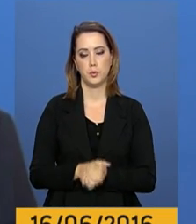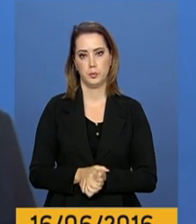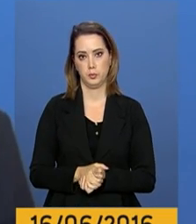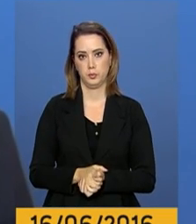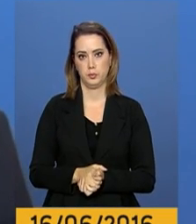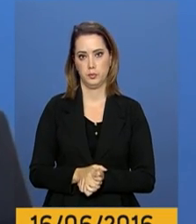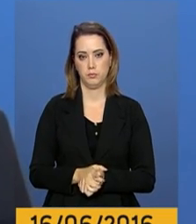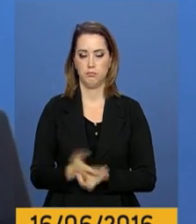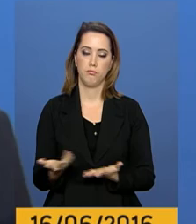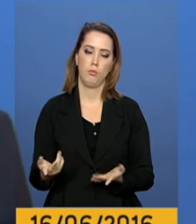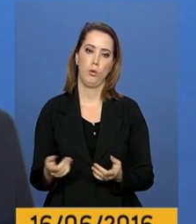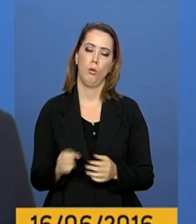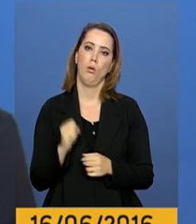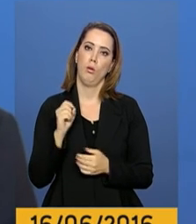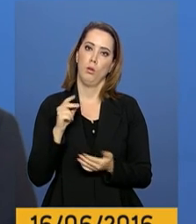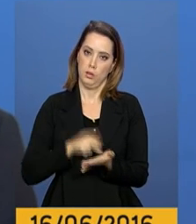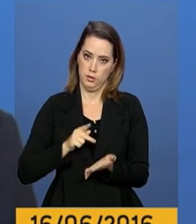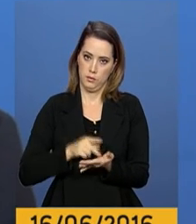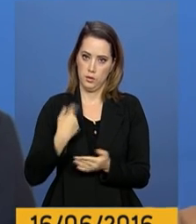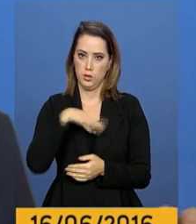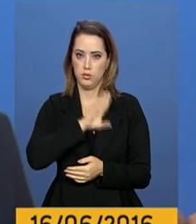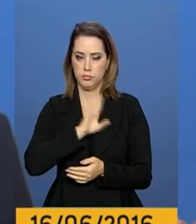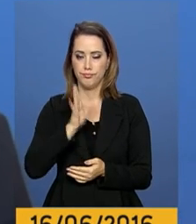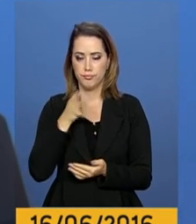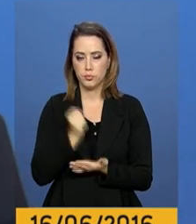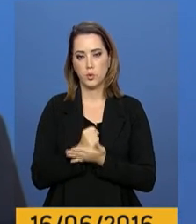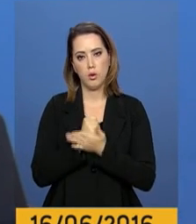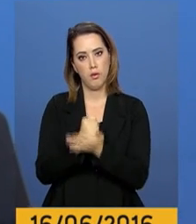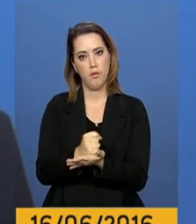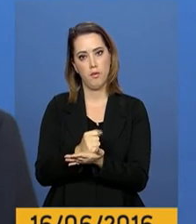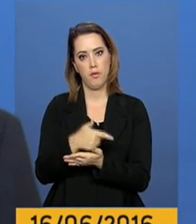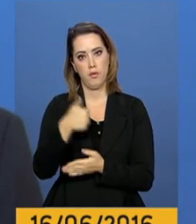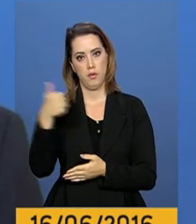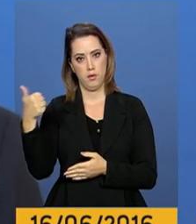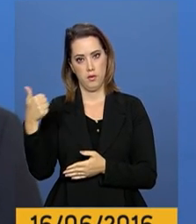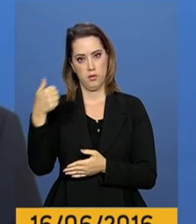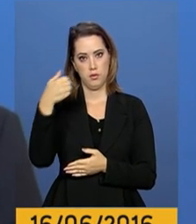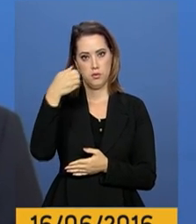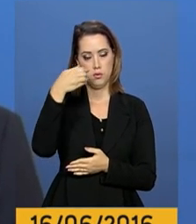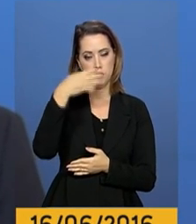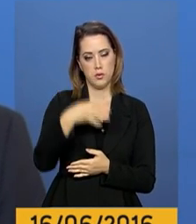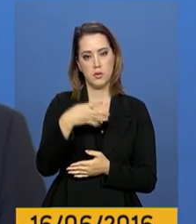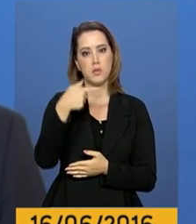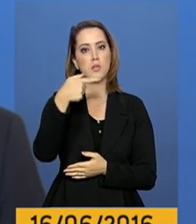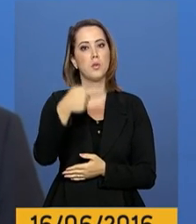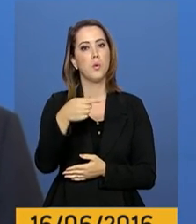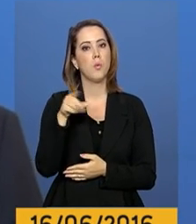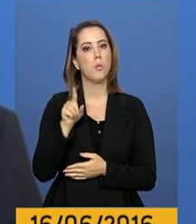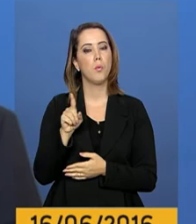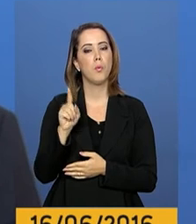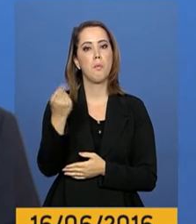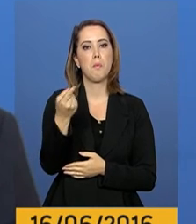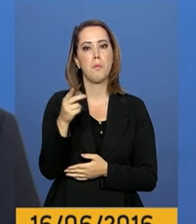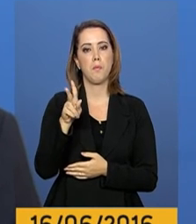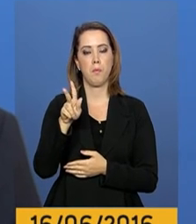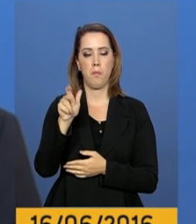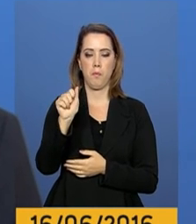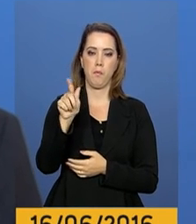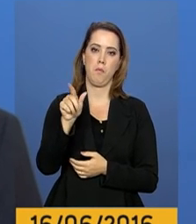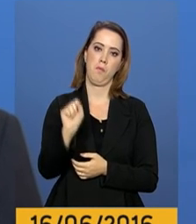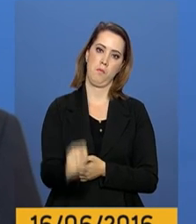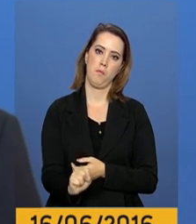Bom, na verdade, a gente tem uma oferta consagrada e definida de 147 mil vagas. E, de acordo com o orçamento que foi